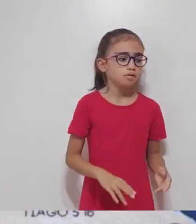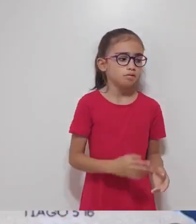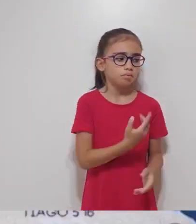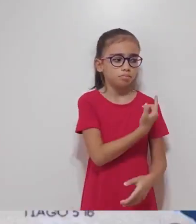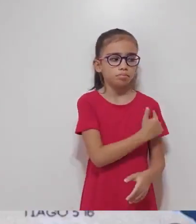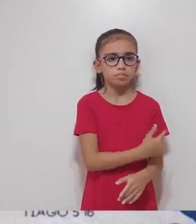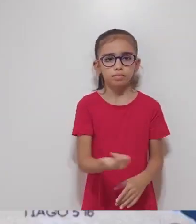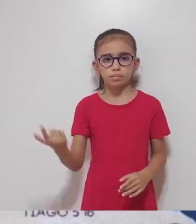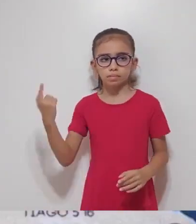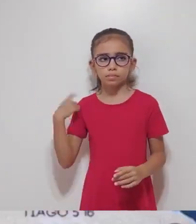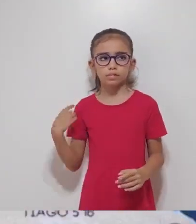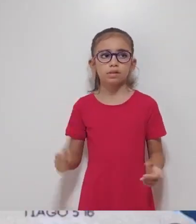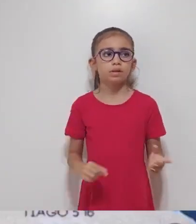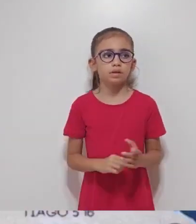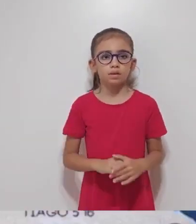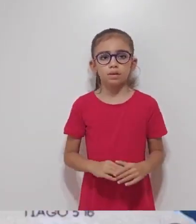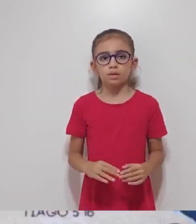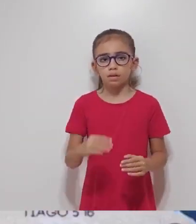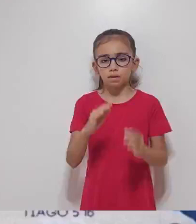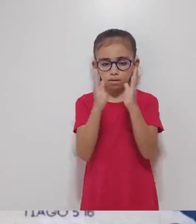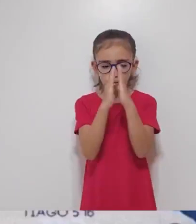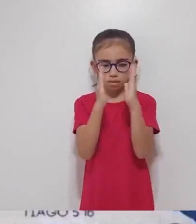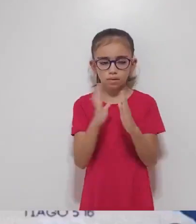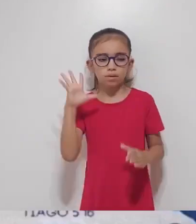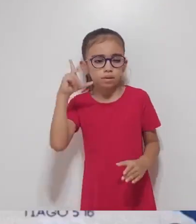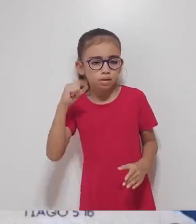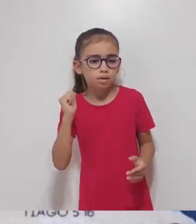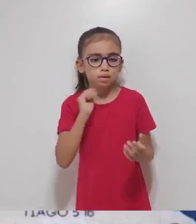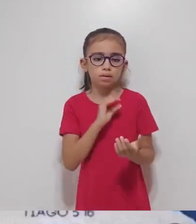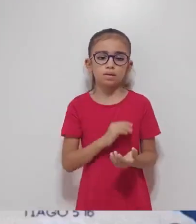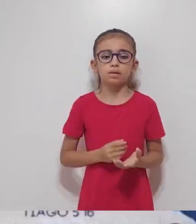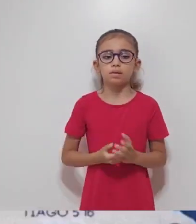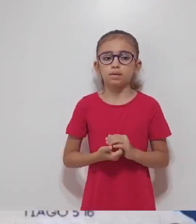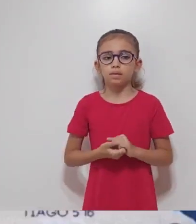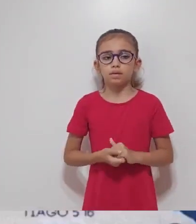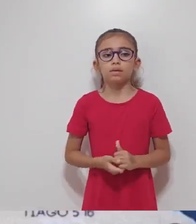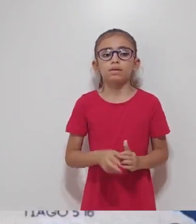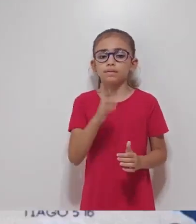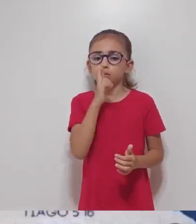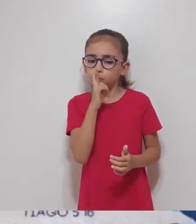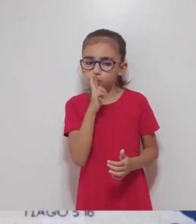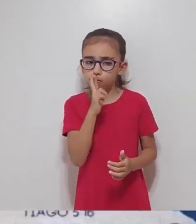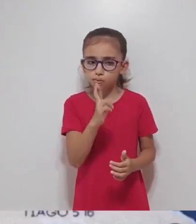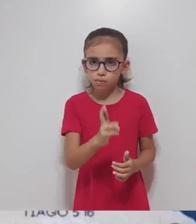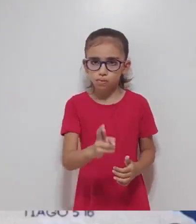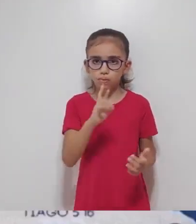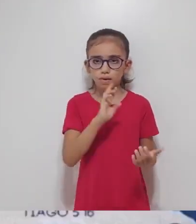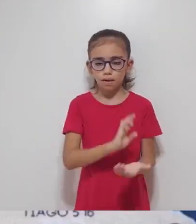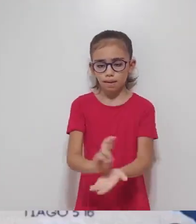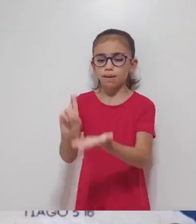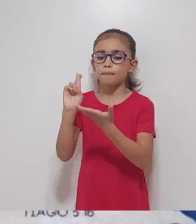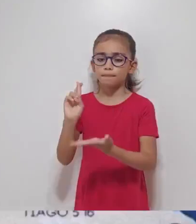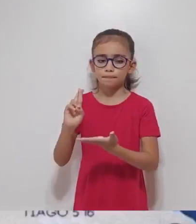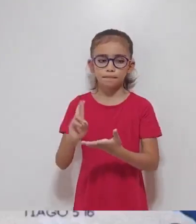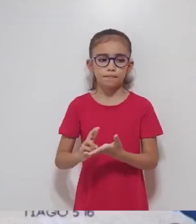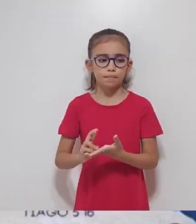nossas orações, elas serão ouvidas por Deus. Elas serão ouvidas e atendidas